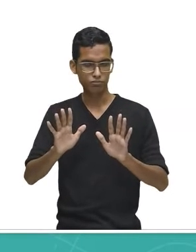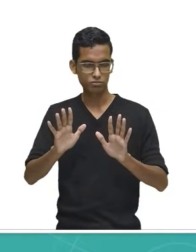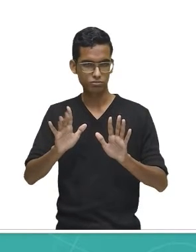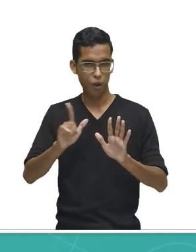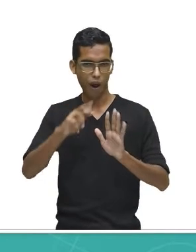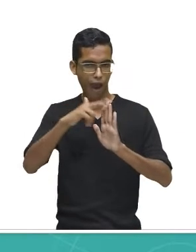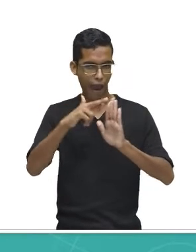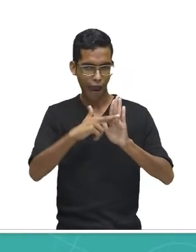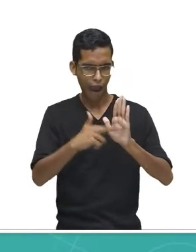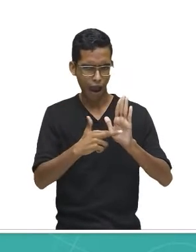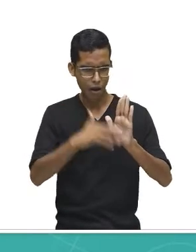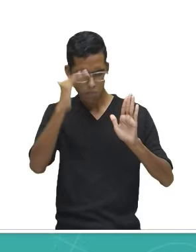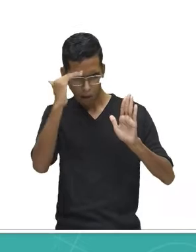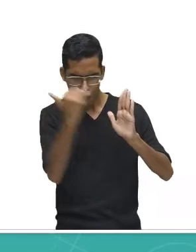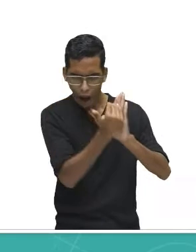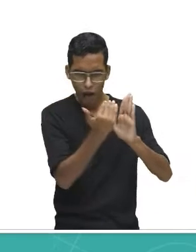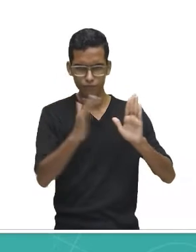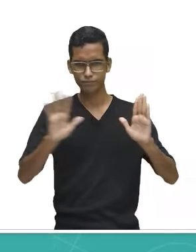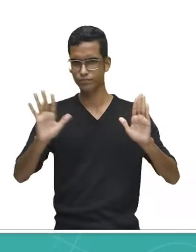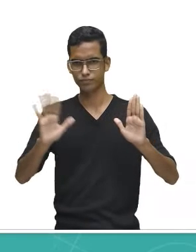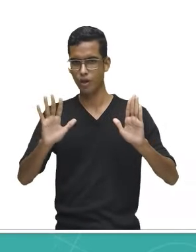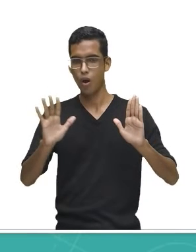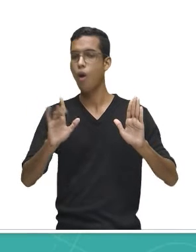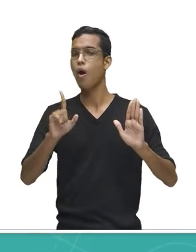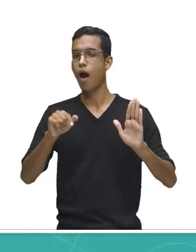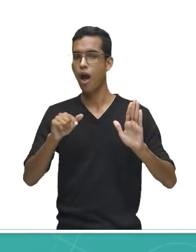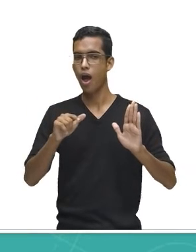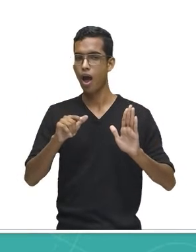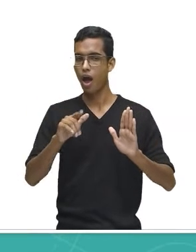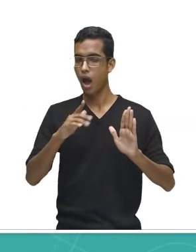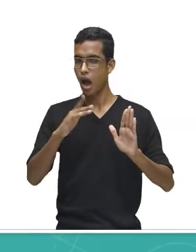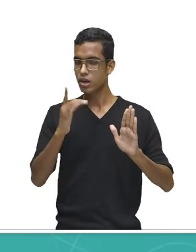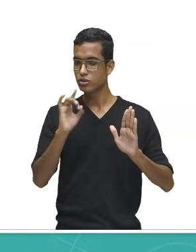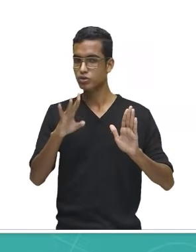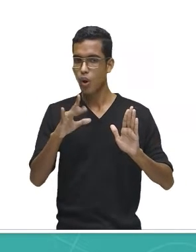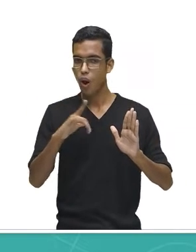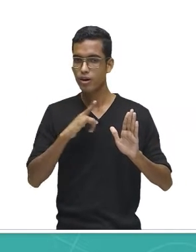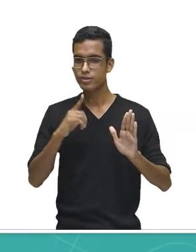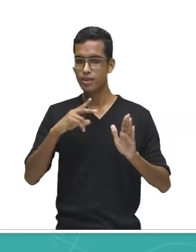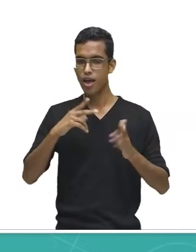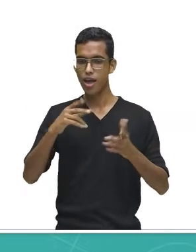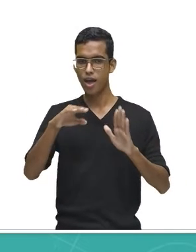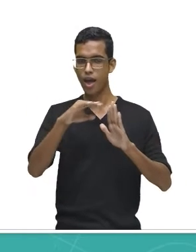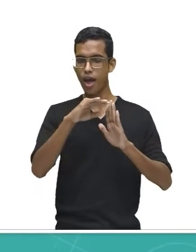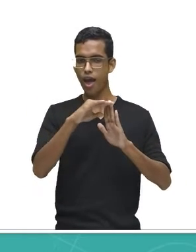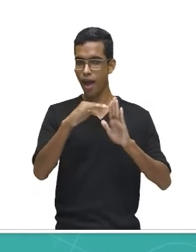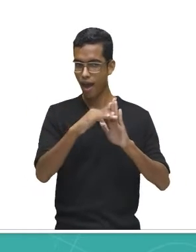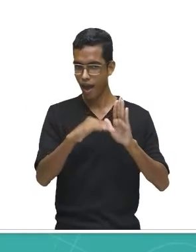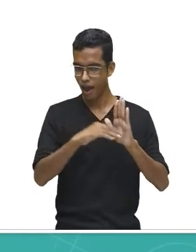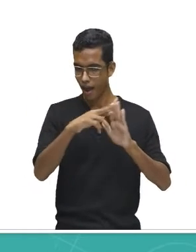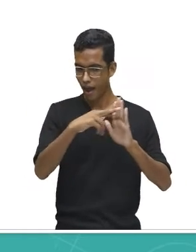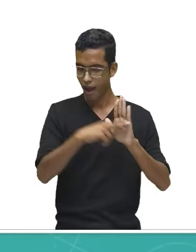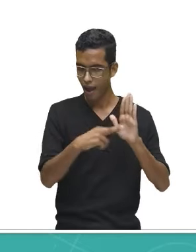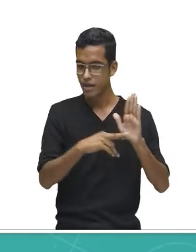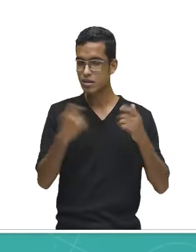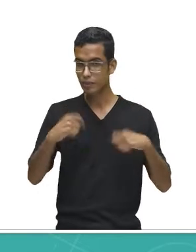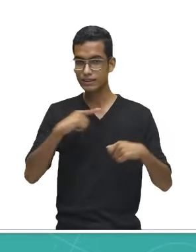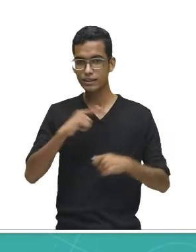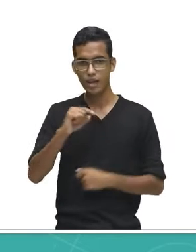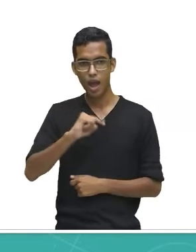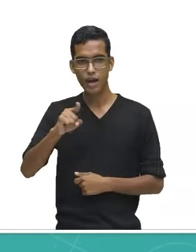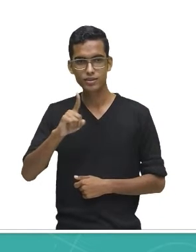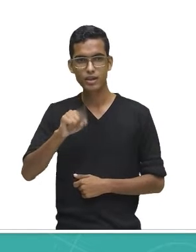regra. A única que é regra são as proparoxítonas, que todas realmente